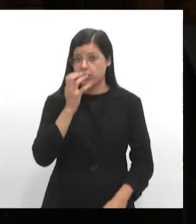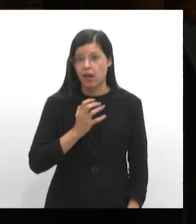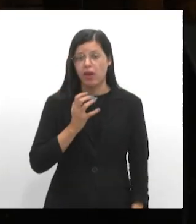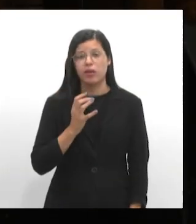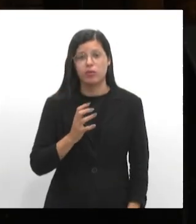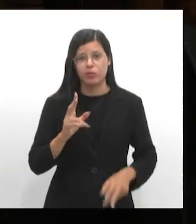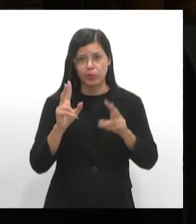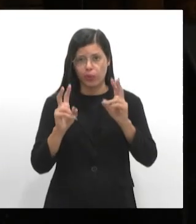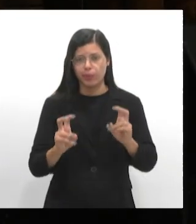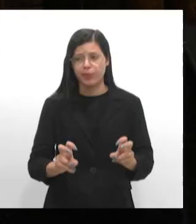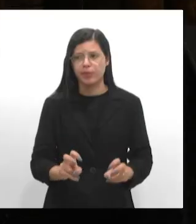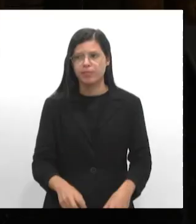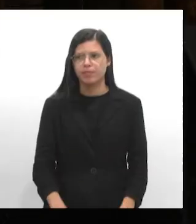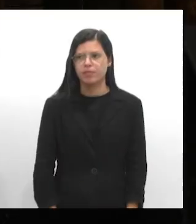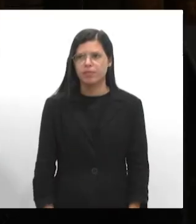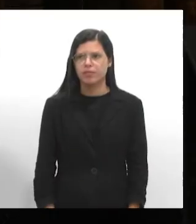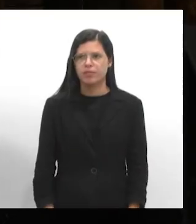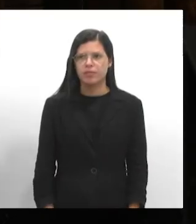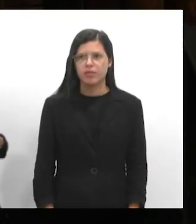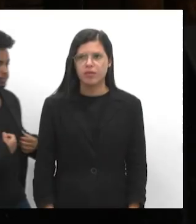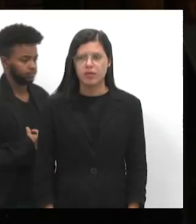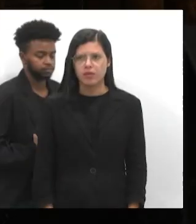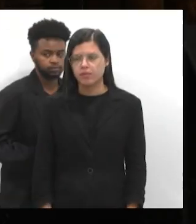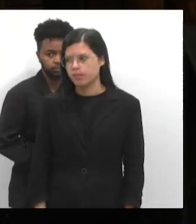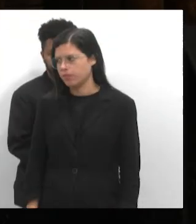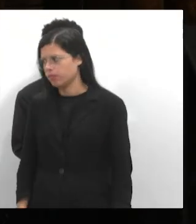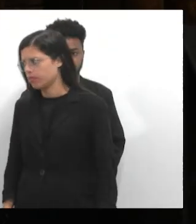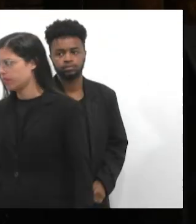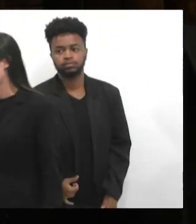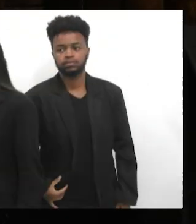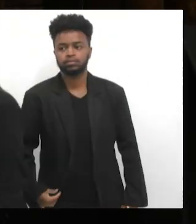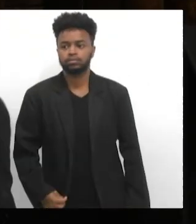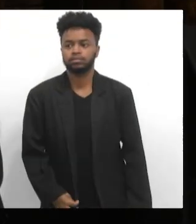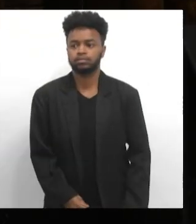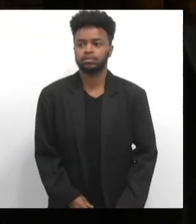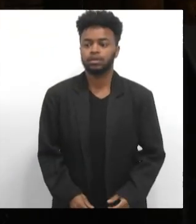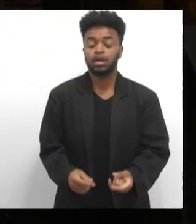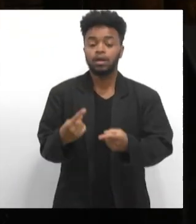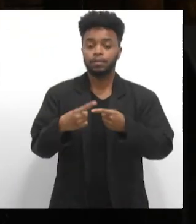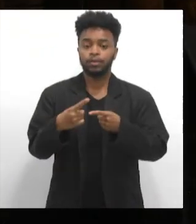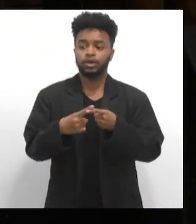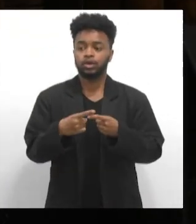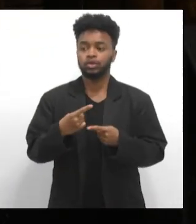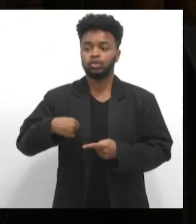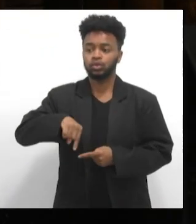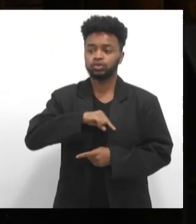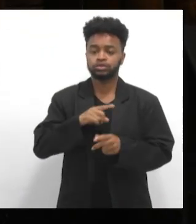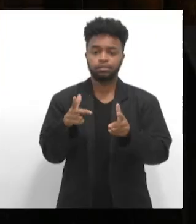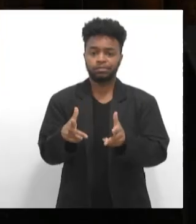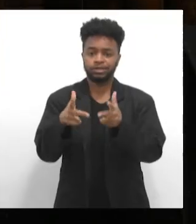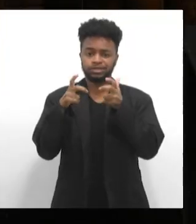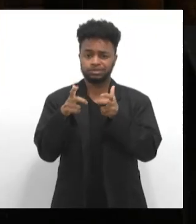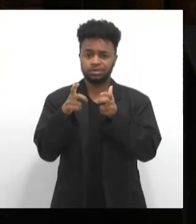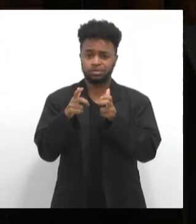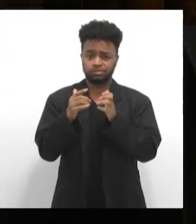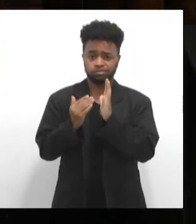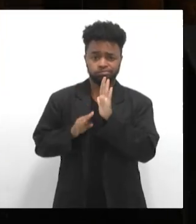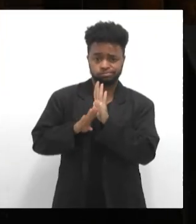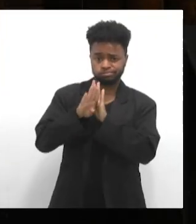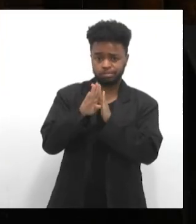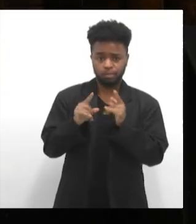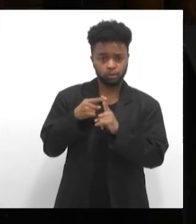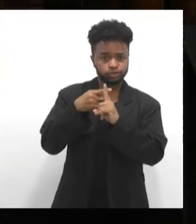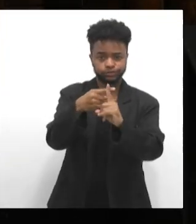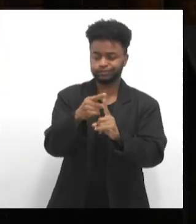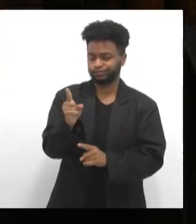questões, porque o horizonte que nós temos não é nada animador, eu diria até que